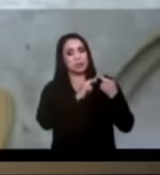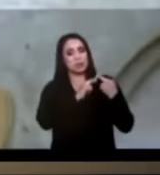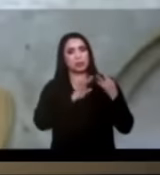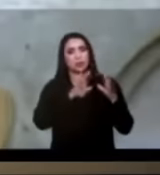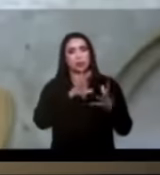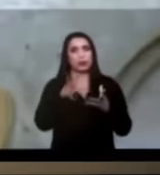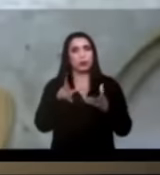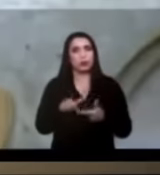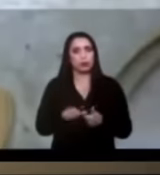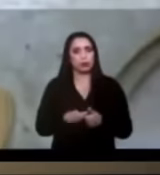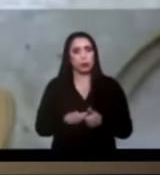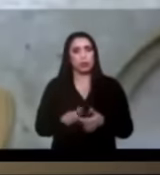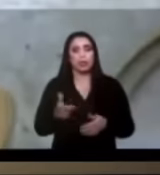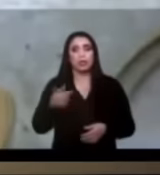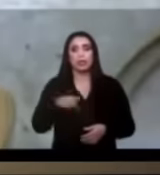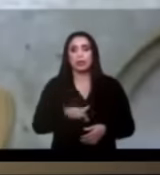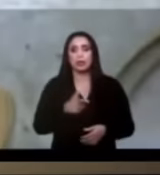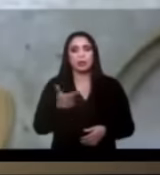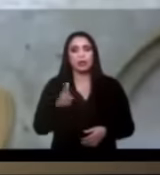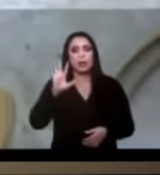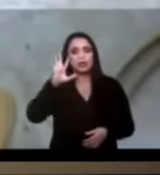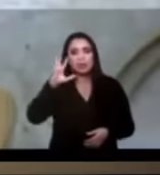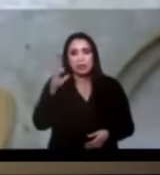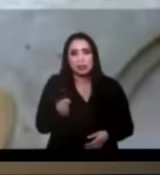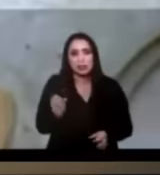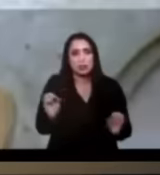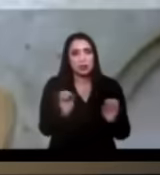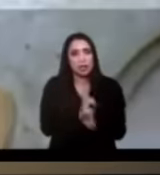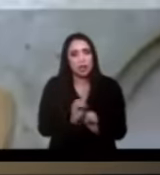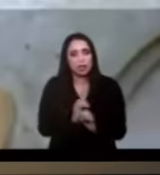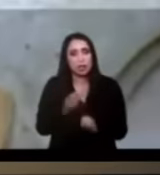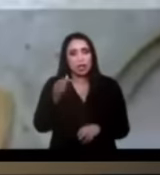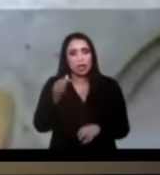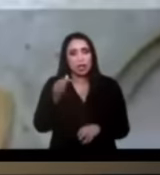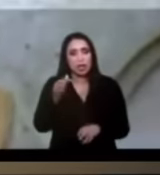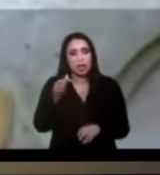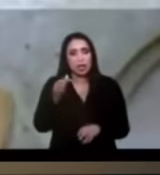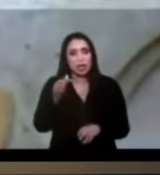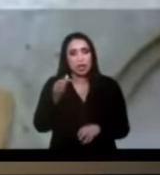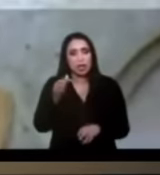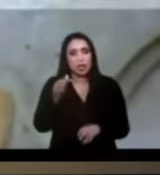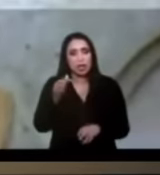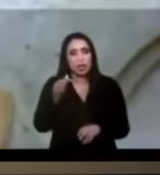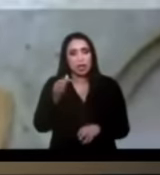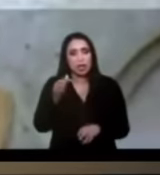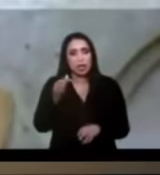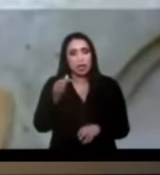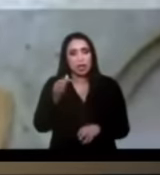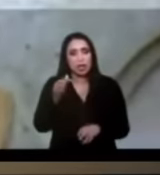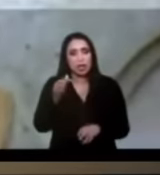mundo portanto não há nenhuma decisão cadora pera aí pera aí